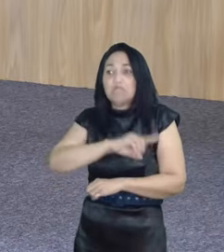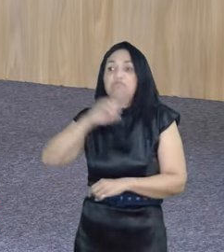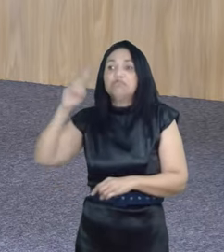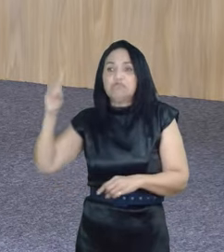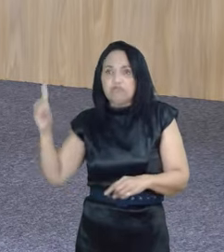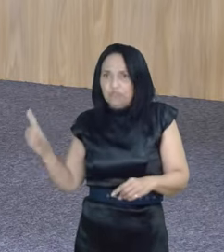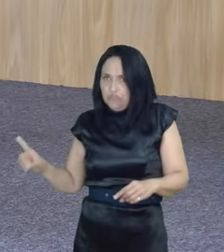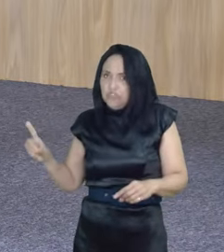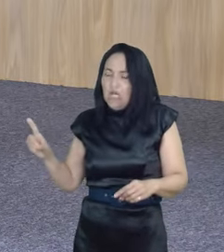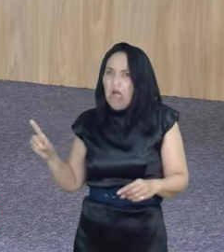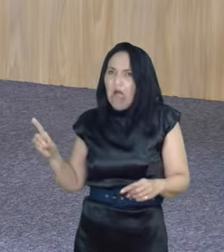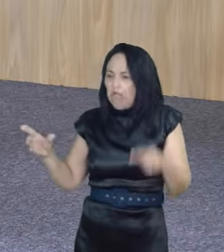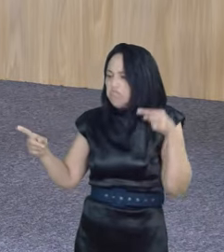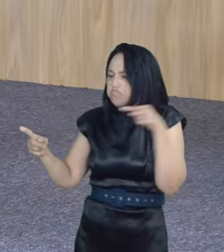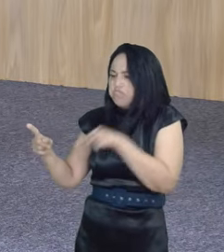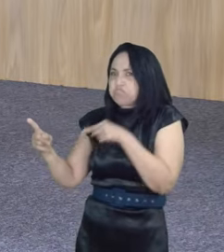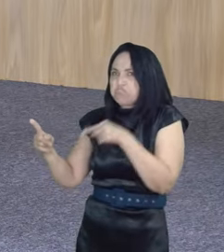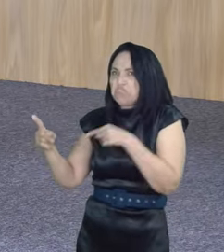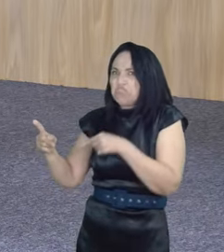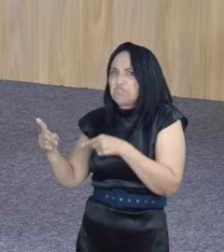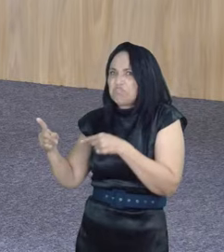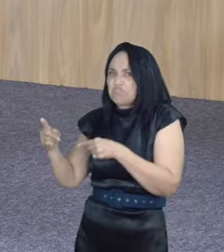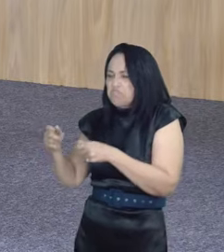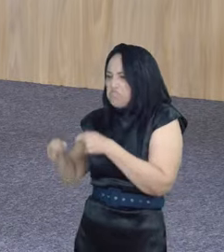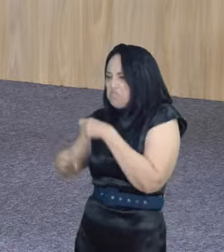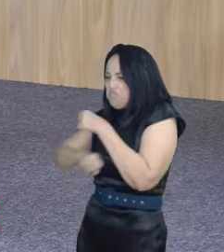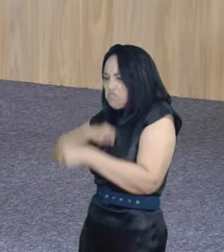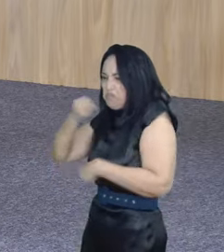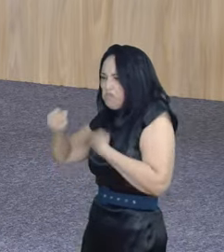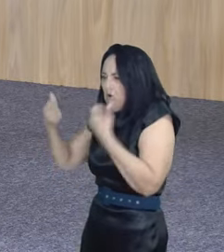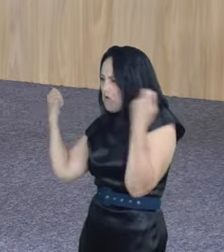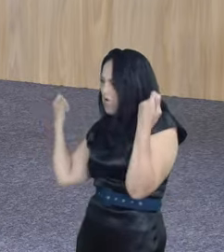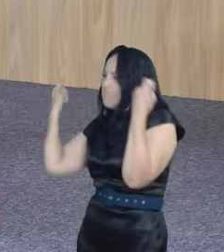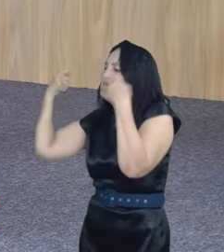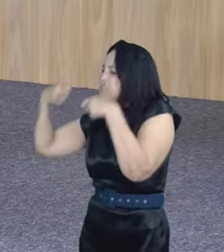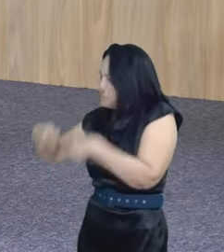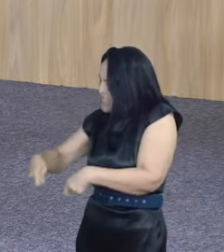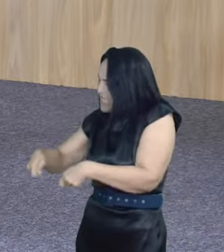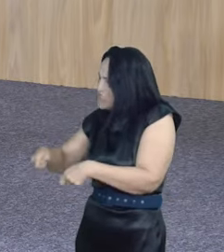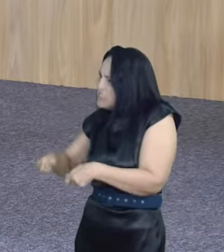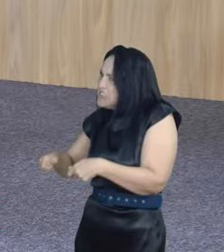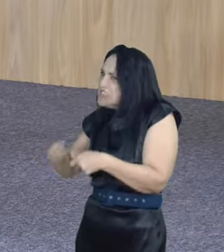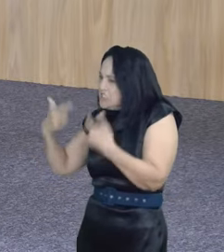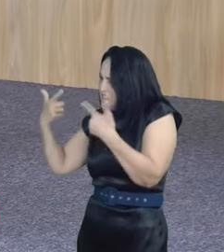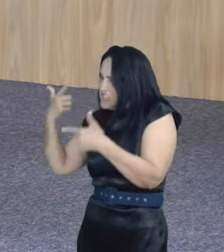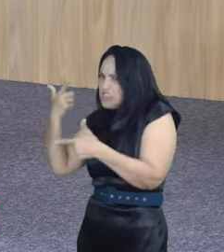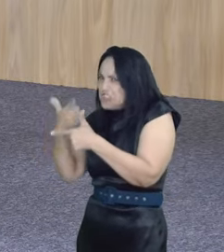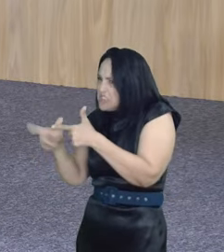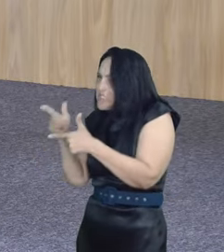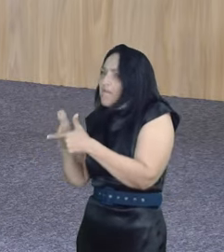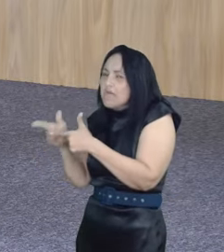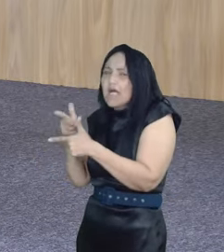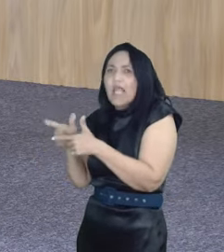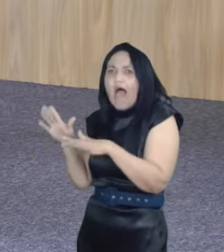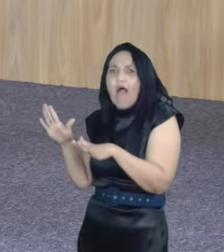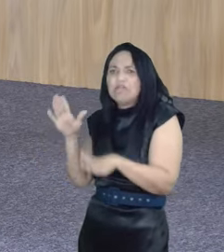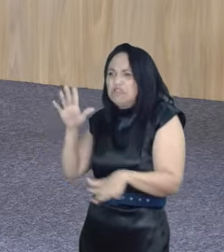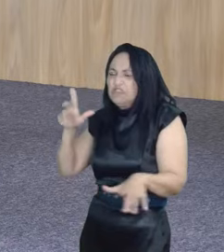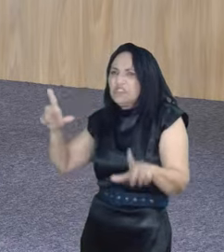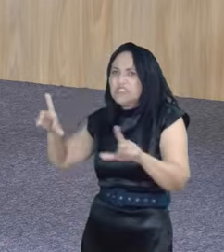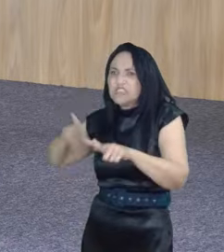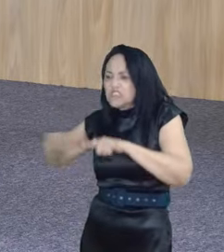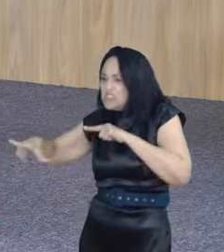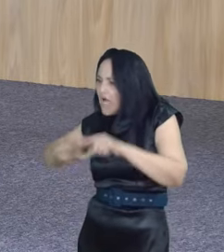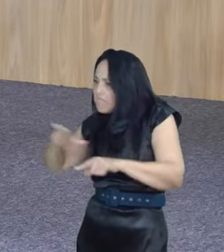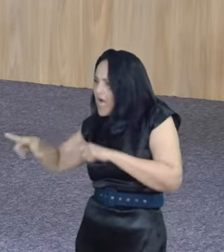pela extrema-direita, mas é também a nossa própria capacidade de funcionar como um país, como uma nação, Amanda. Com